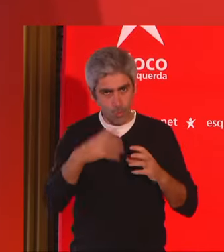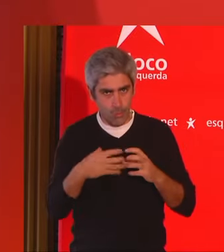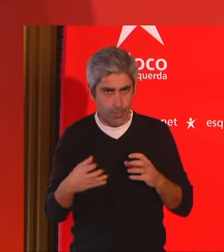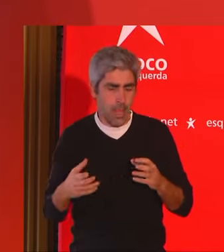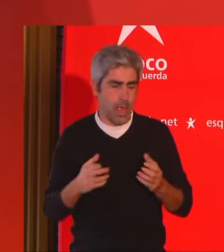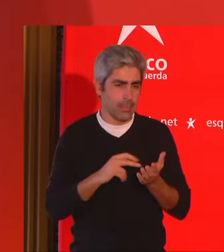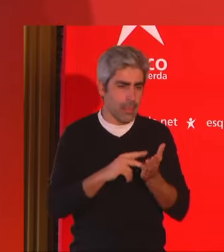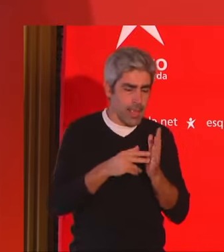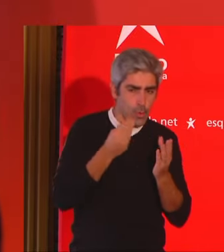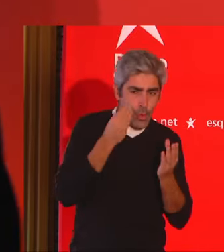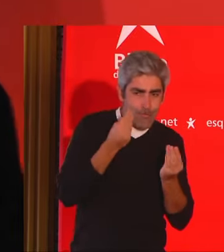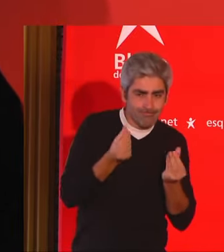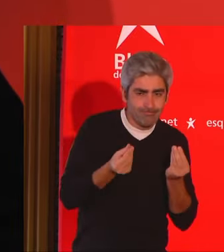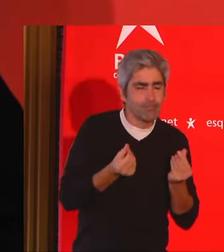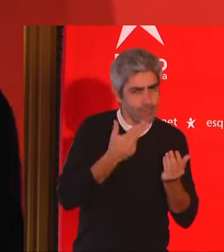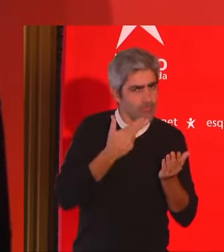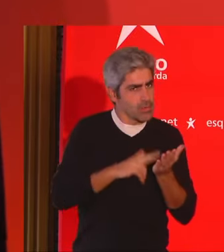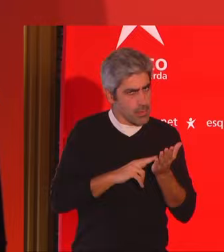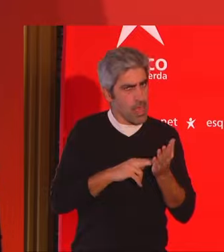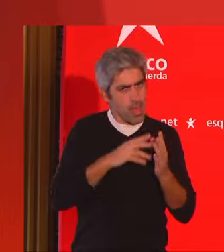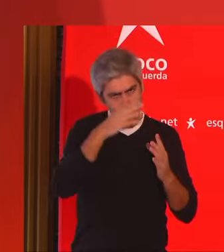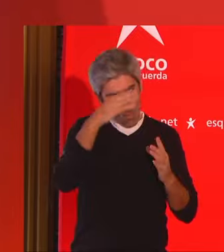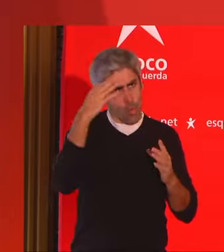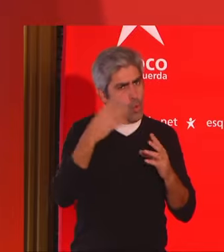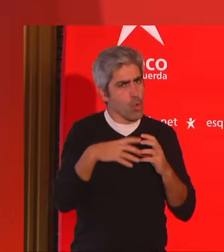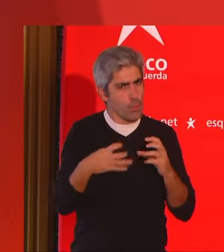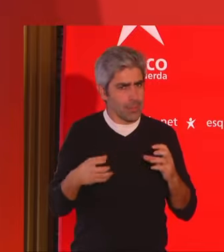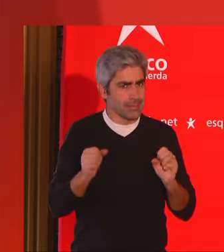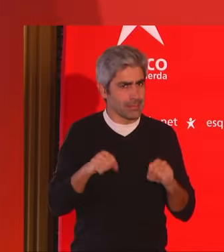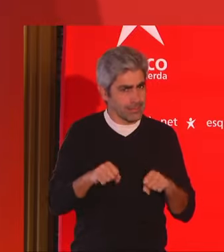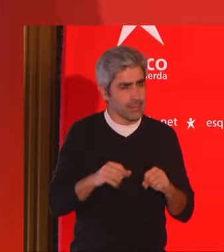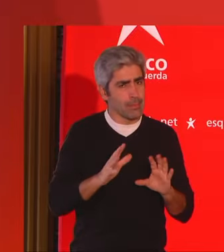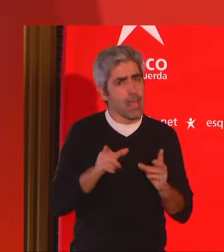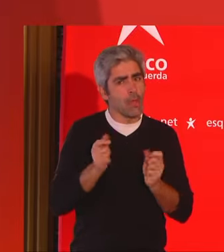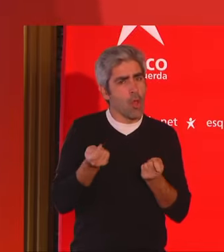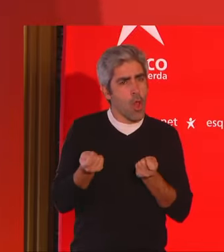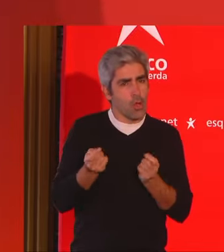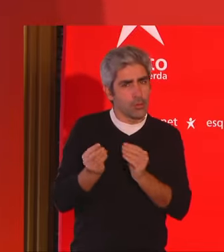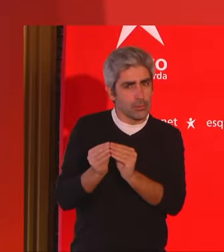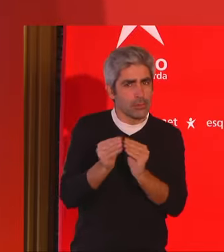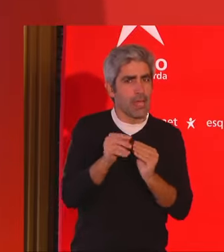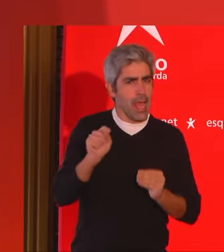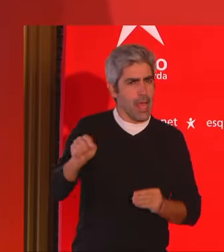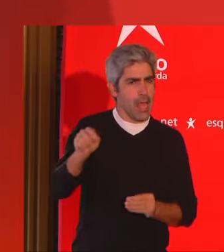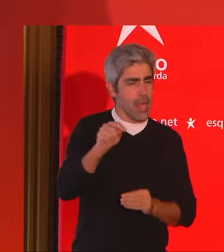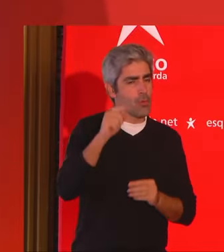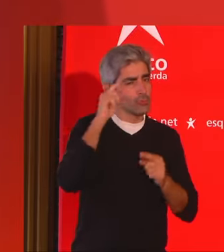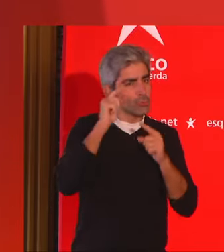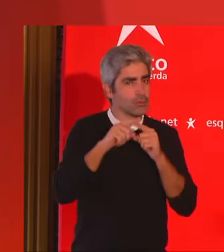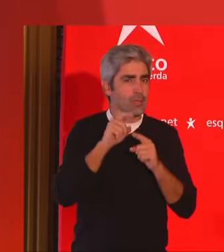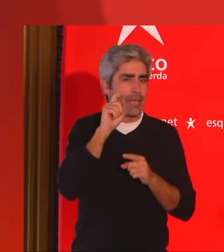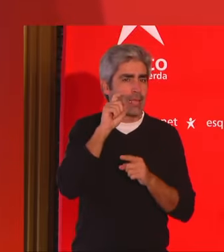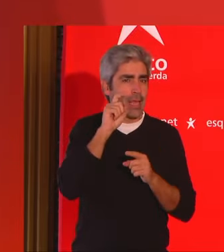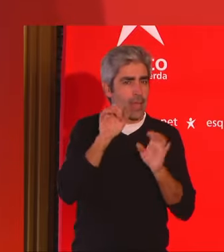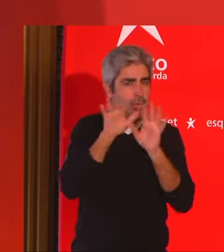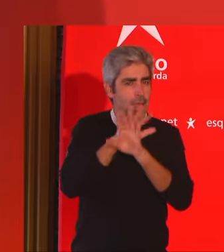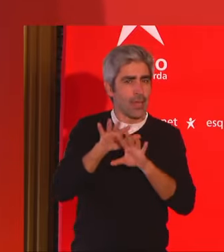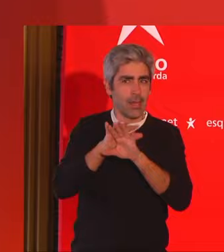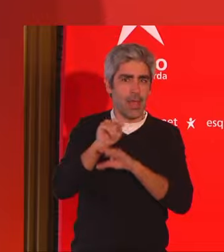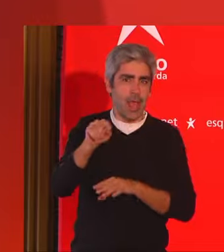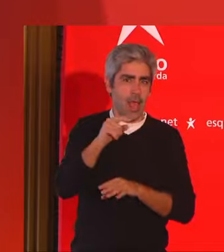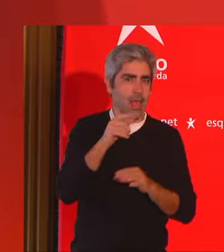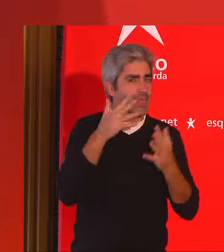sim, têm complexidade técnica, mas essa complexidade técnica é organizada exatamente para também garantir opacidade,